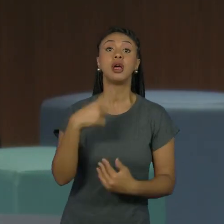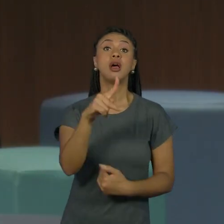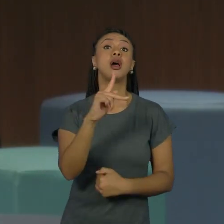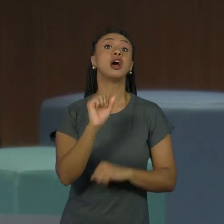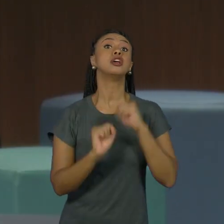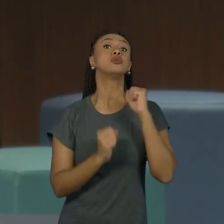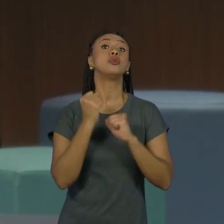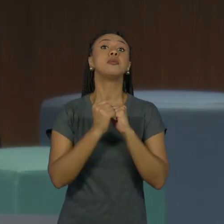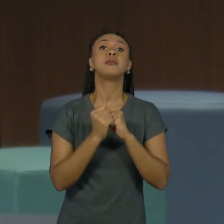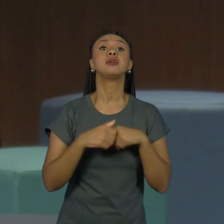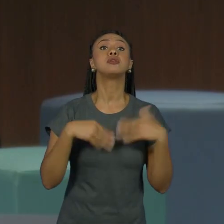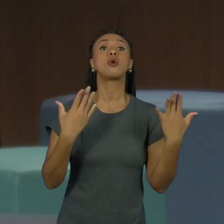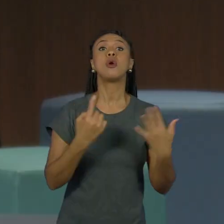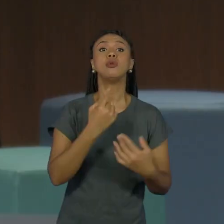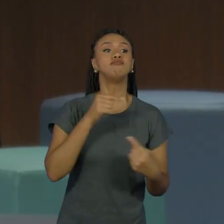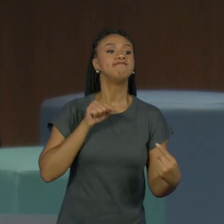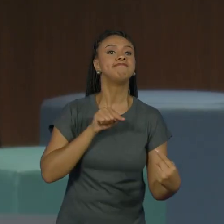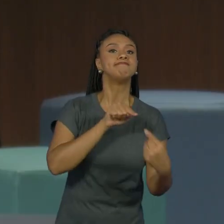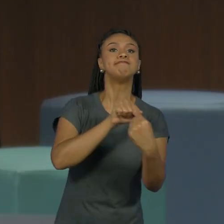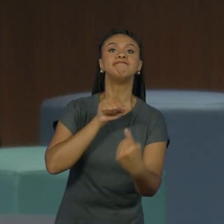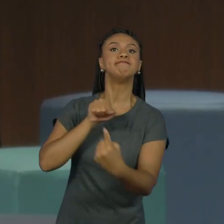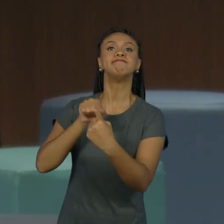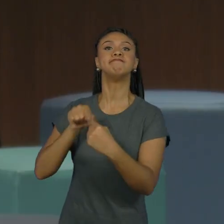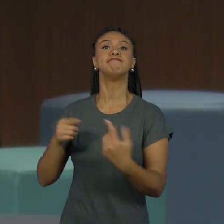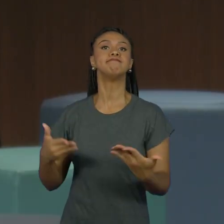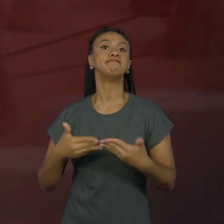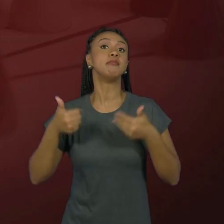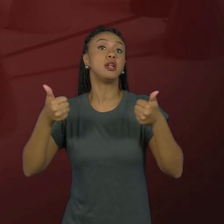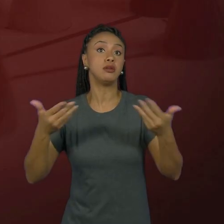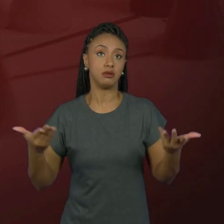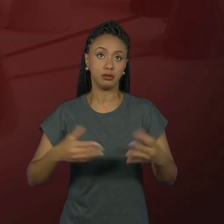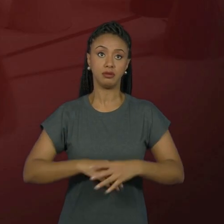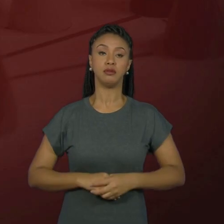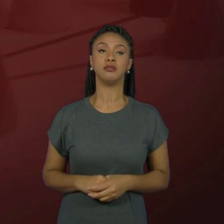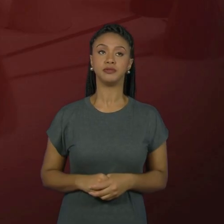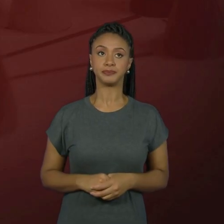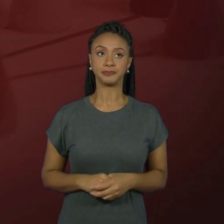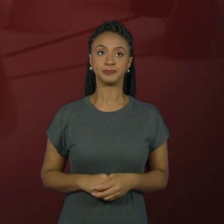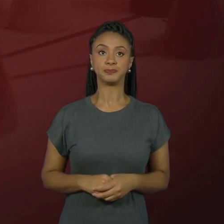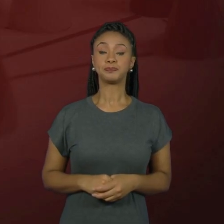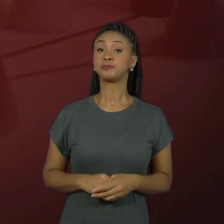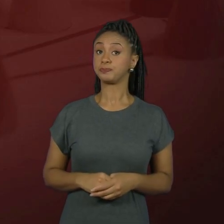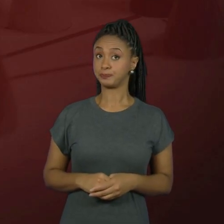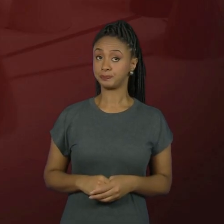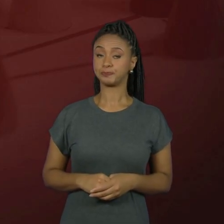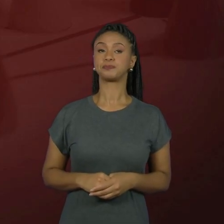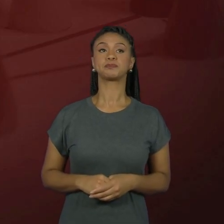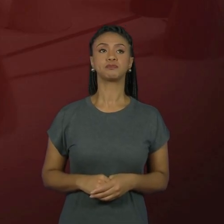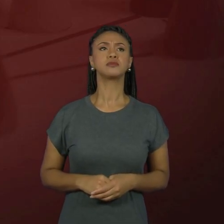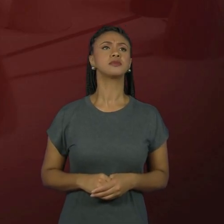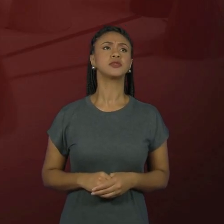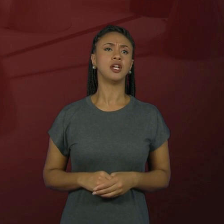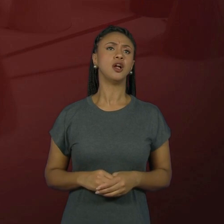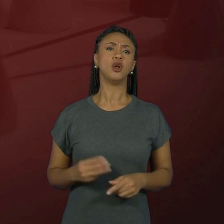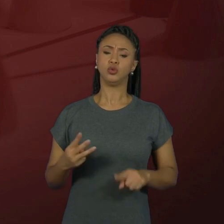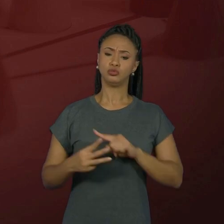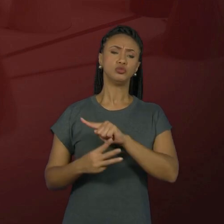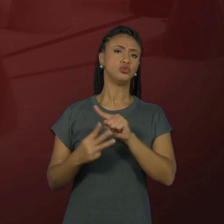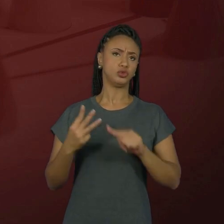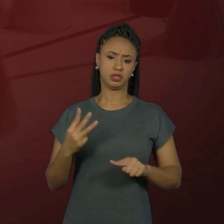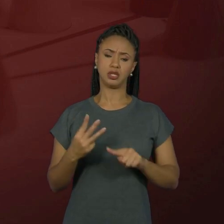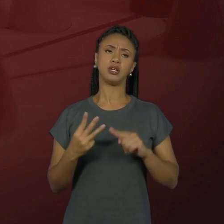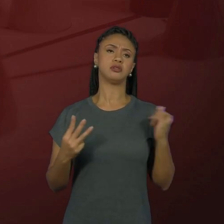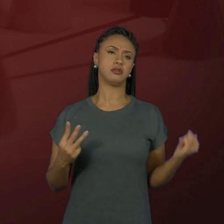qual o papel que a TI tem para a sua empresa, né? Os 3 frameworks, é importante,